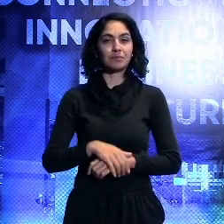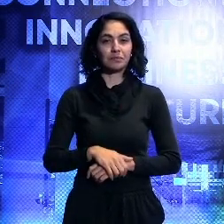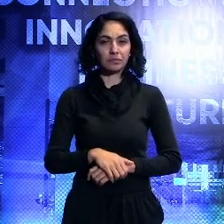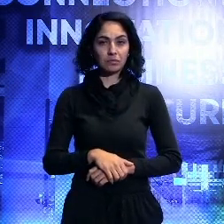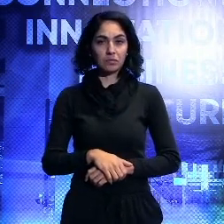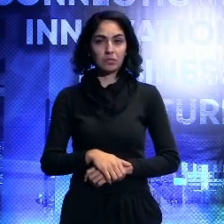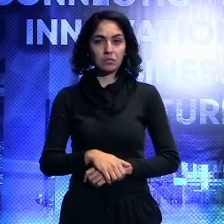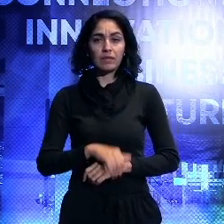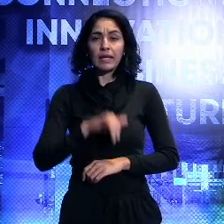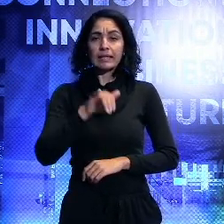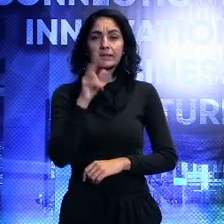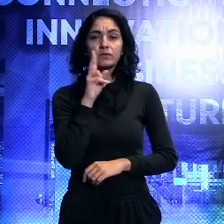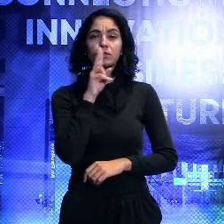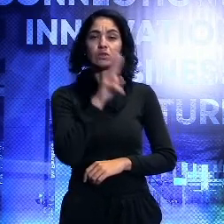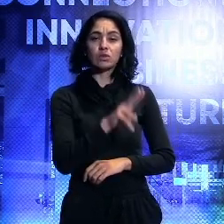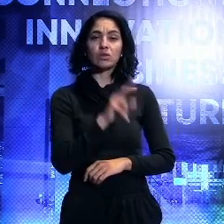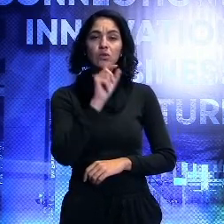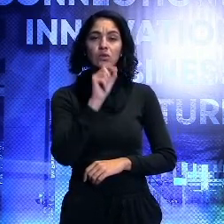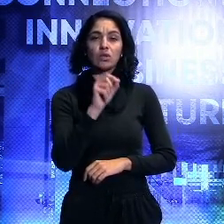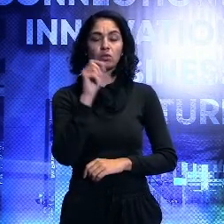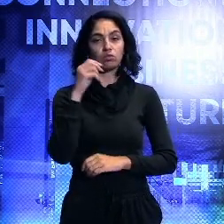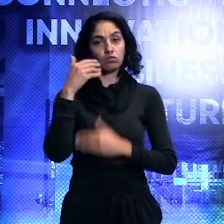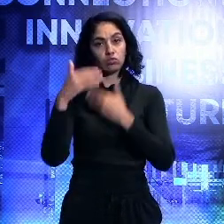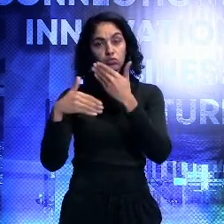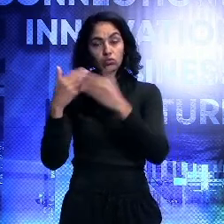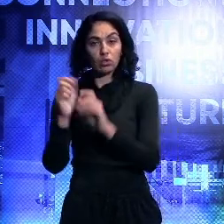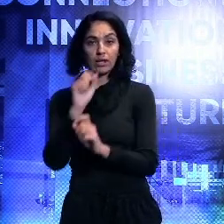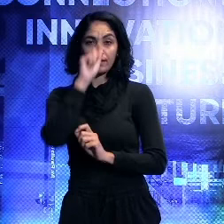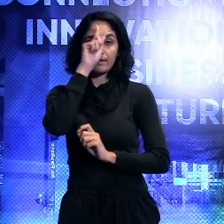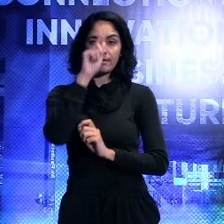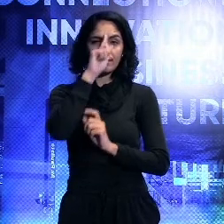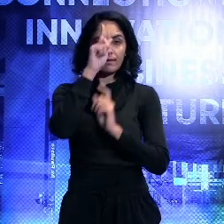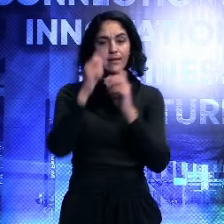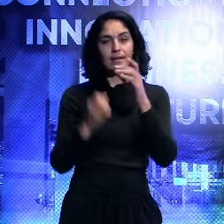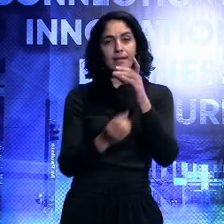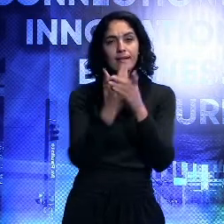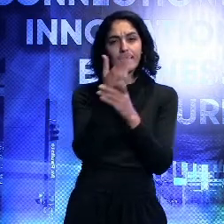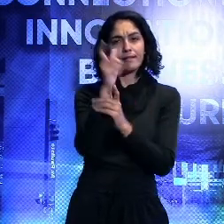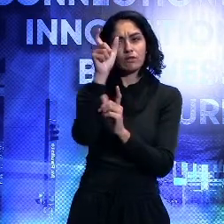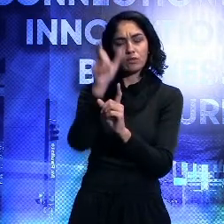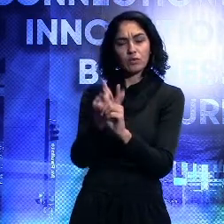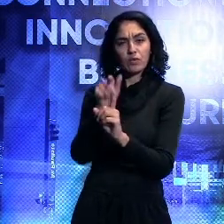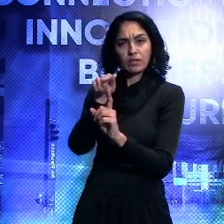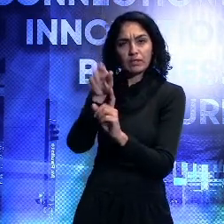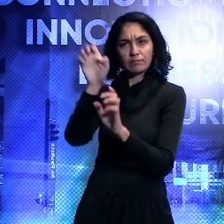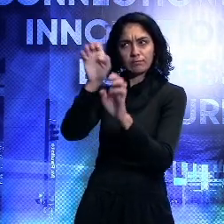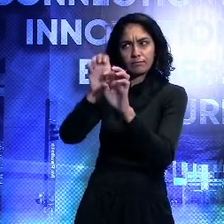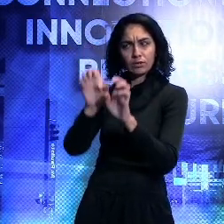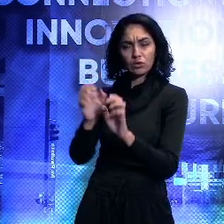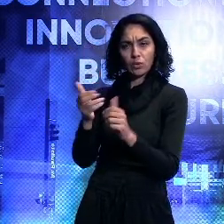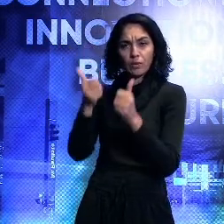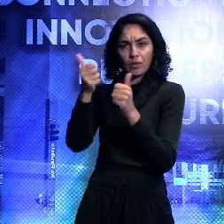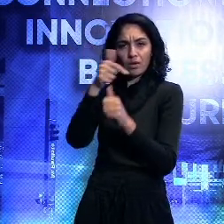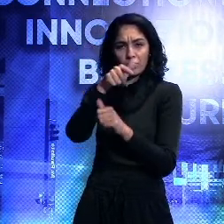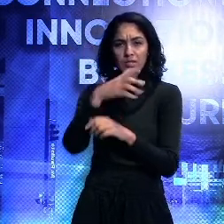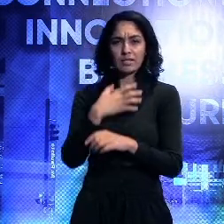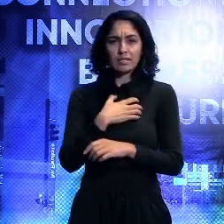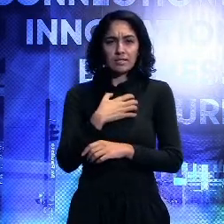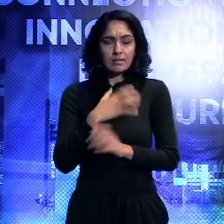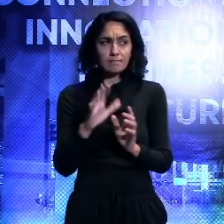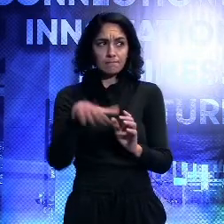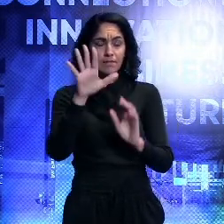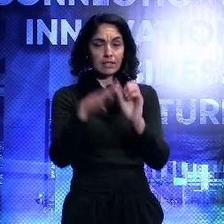Quando vocês olham um processo de criação de personas assim, um pouco mais estruturado, vocês sentem um pouco mais de segurança